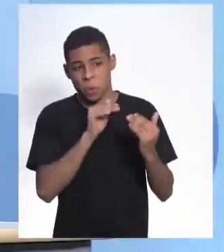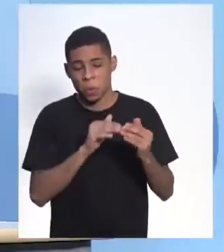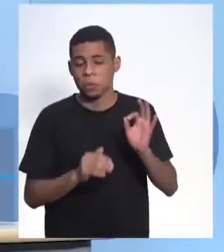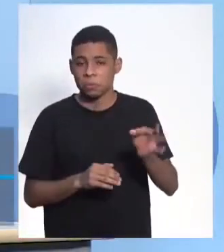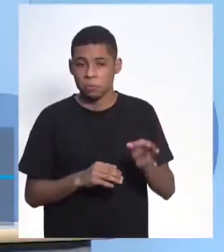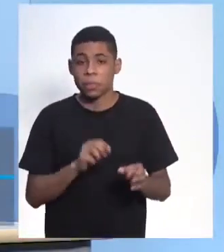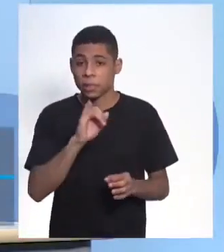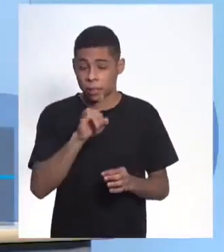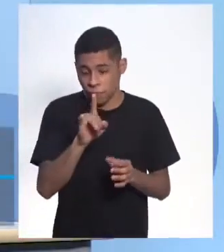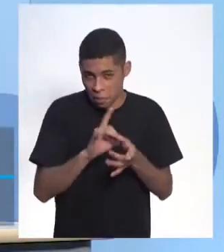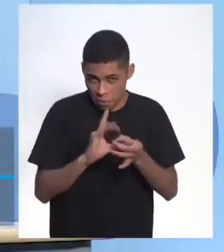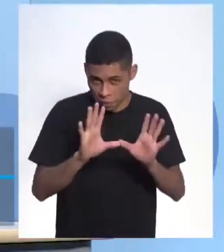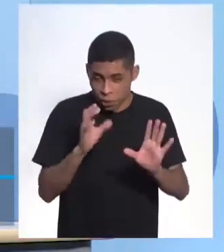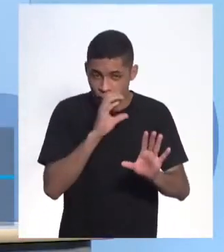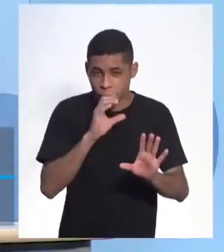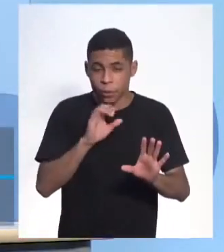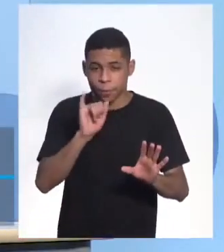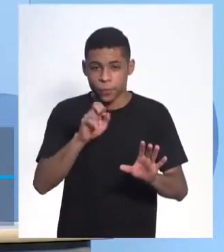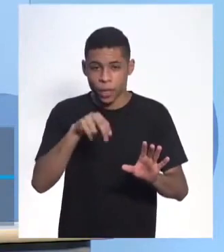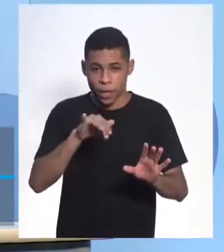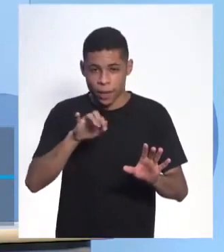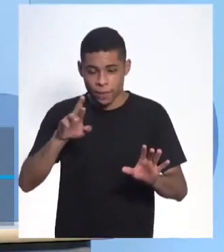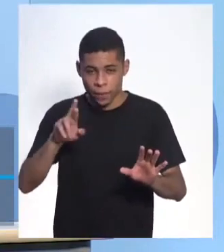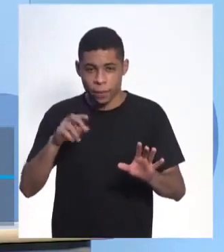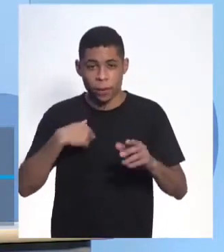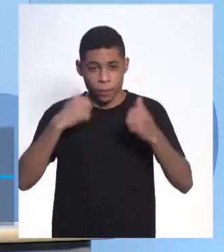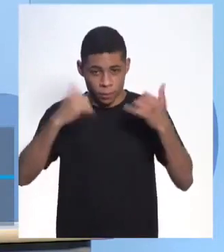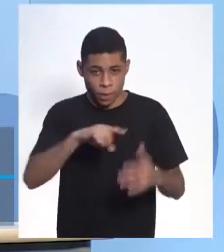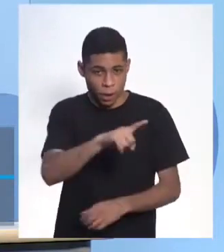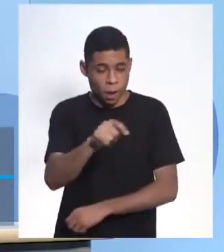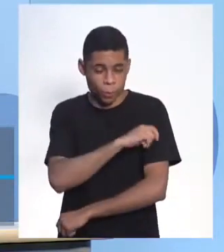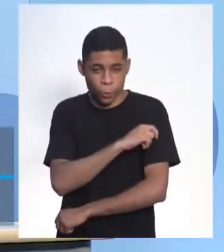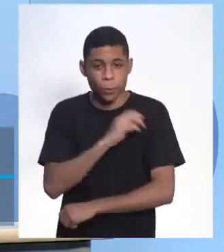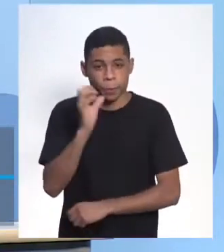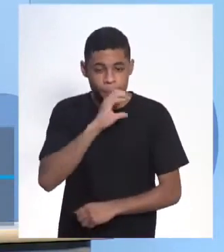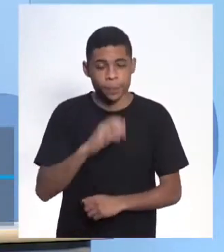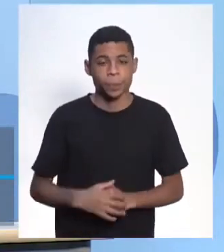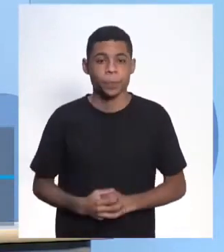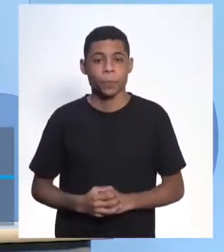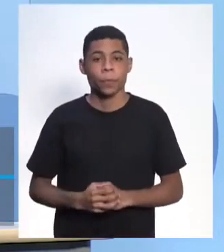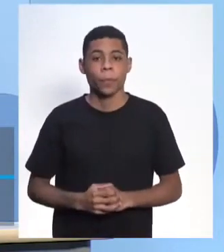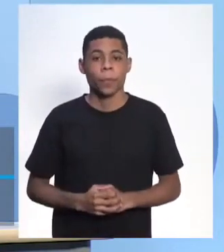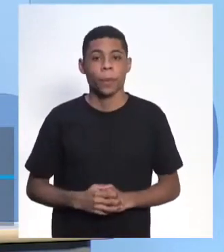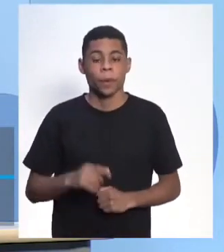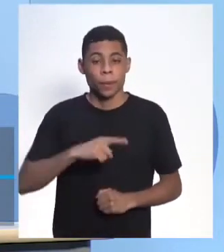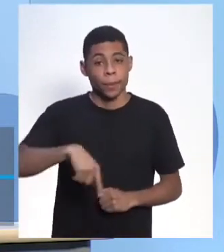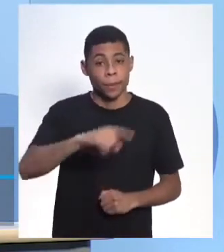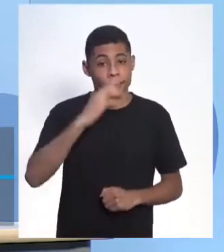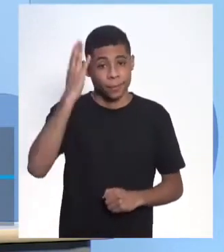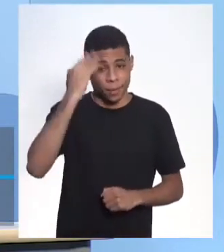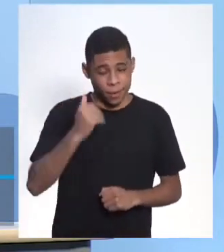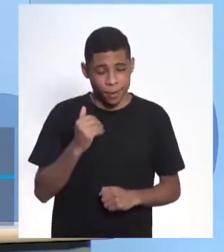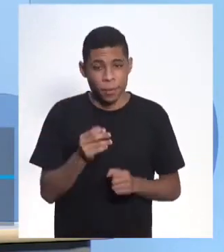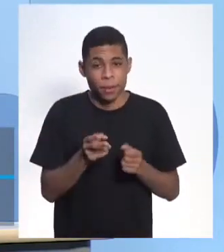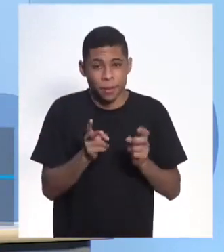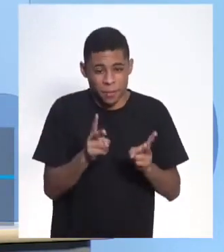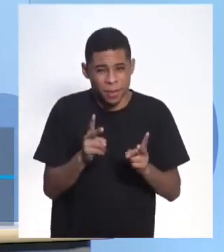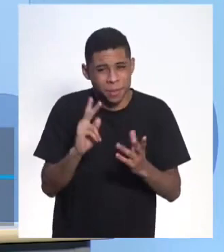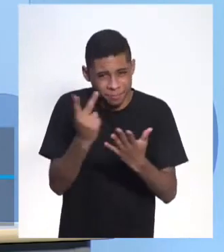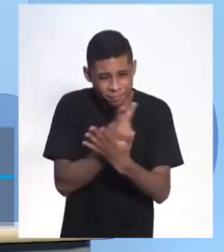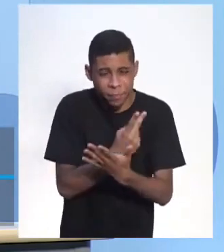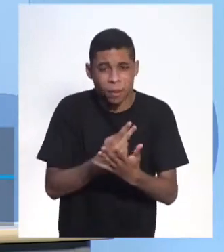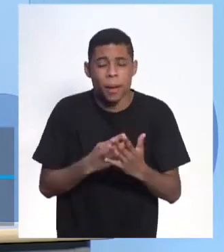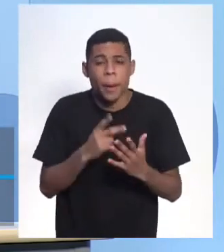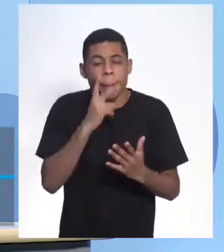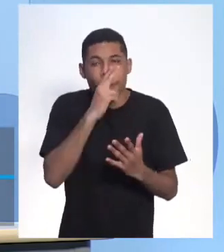Inclusive, se você me permite, Jennifer, eu queria fazer 2 apontamentos para os nossos alunos, porque a gente sabe que essas conceituações, muitas vezes, elas dialogam